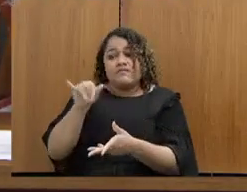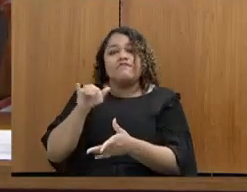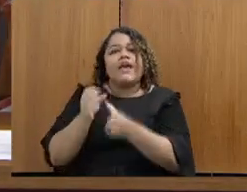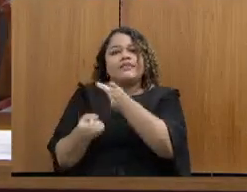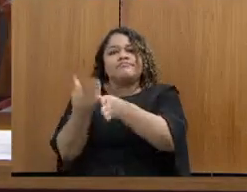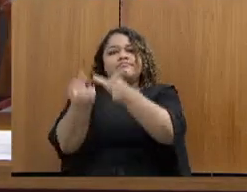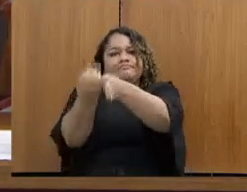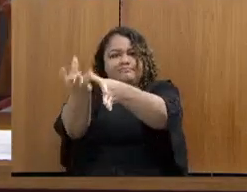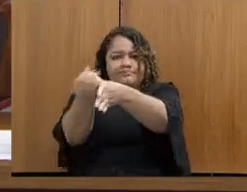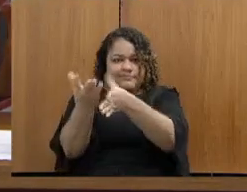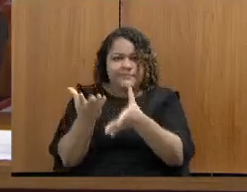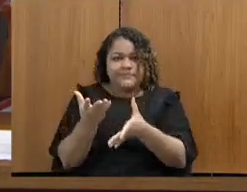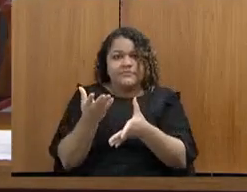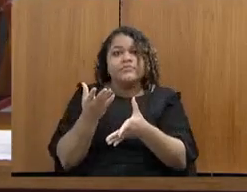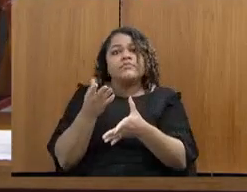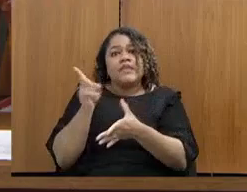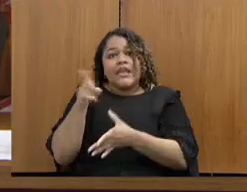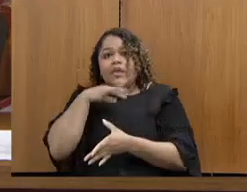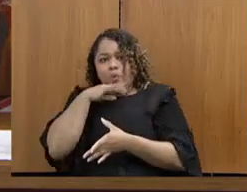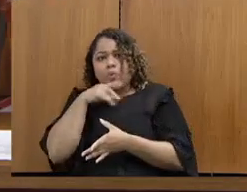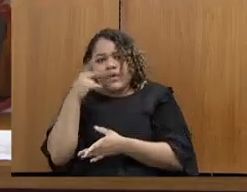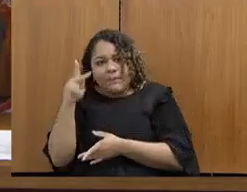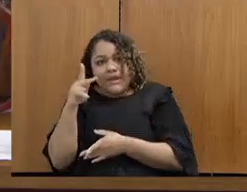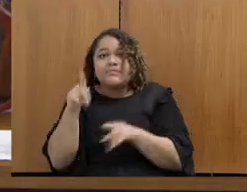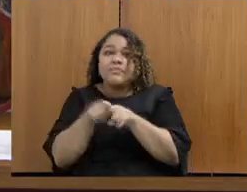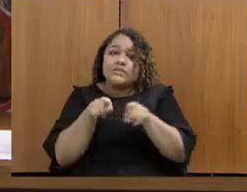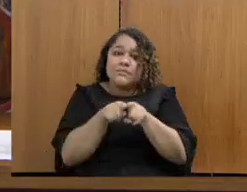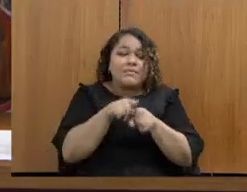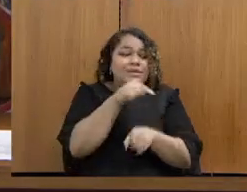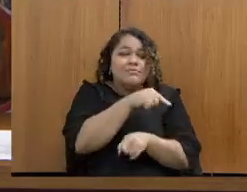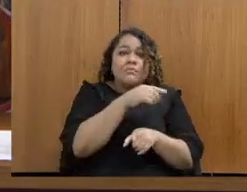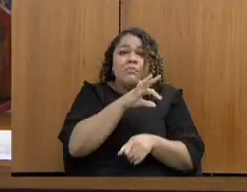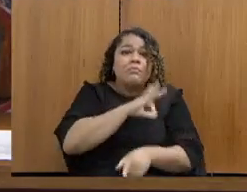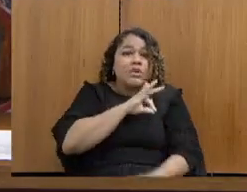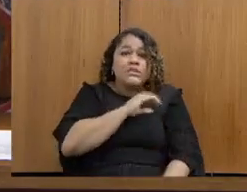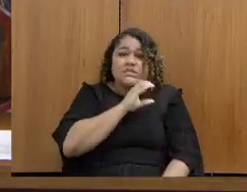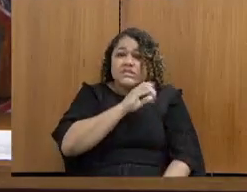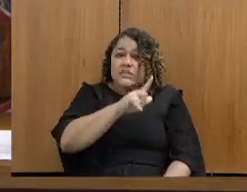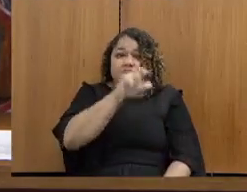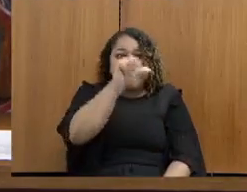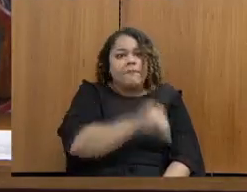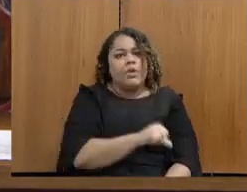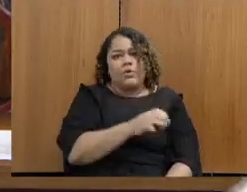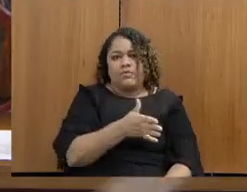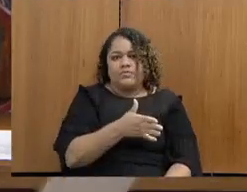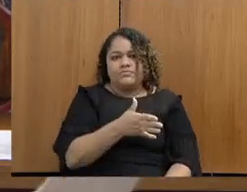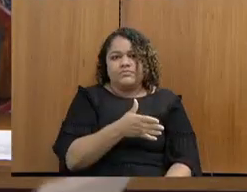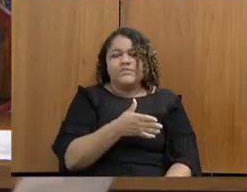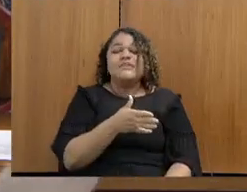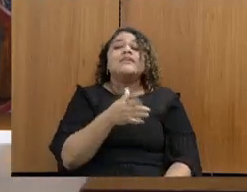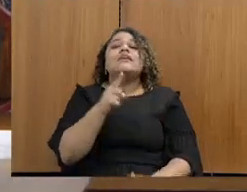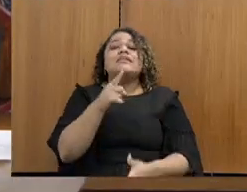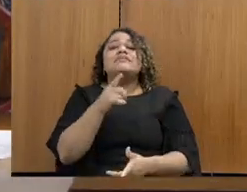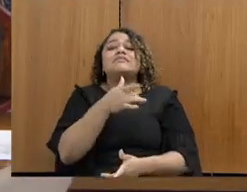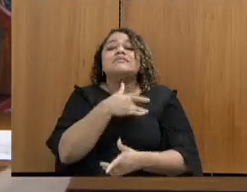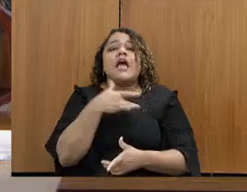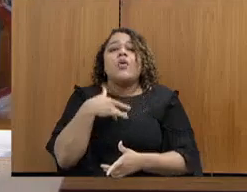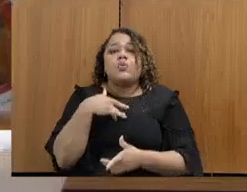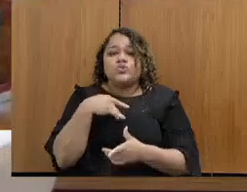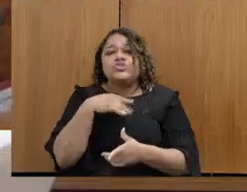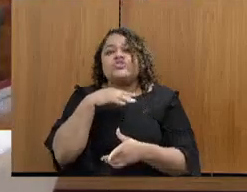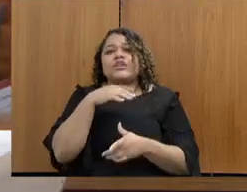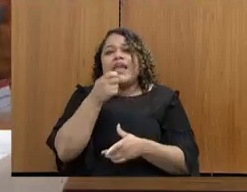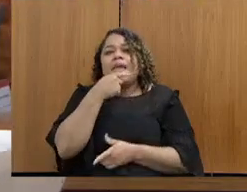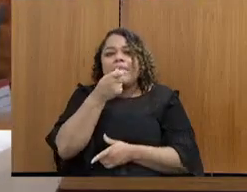Tá ruim para eles mas tá péssimo para polícia civil a questão da saúde do remédio eu tenho amigo meu que anda comigo que é policial